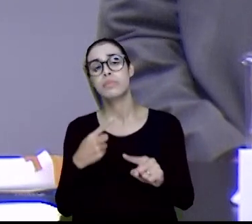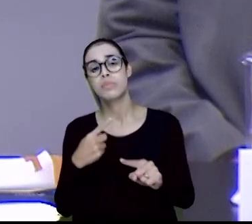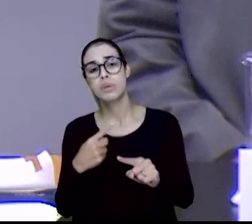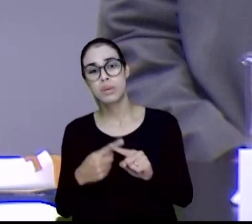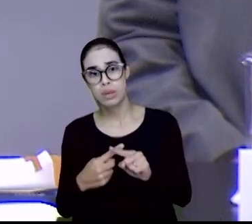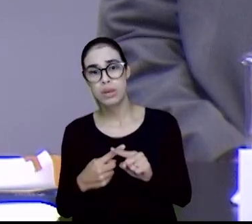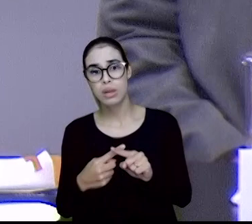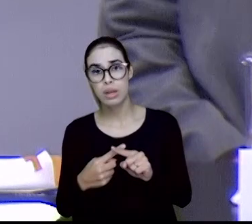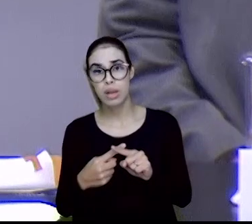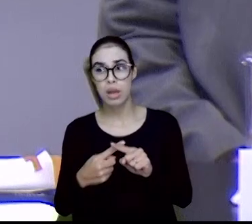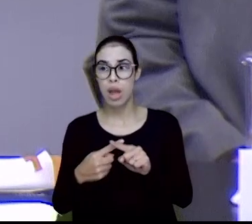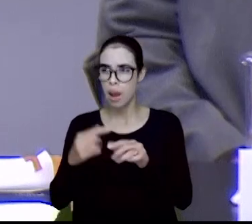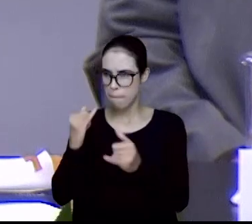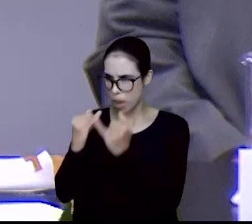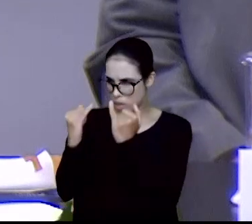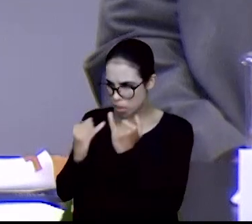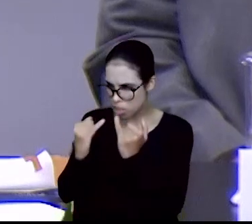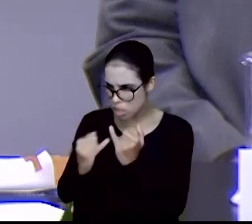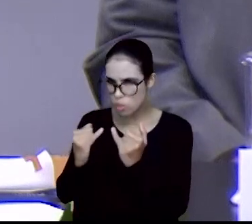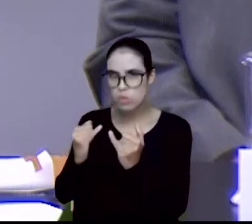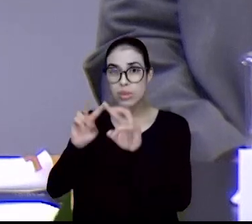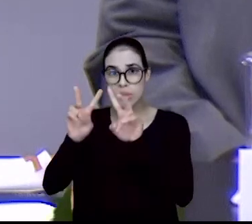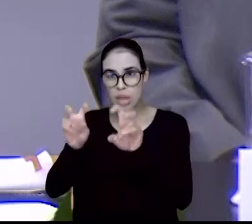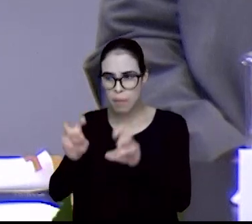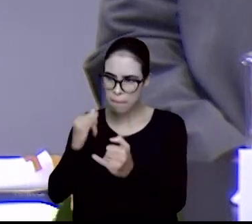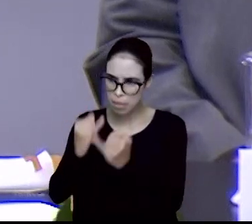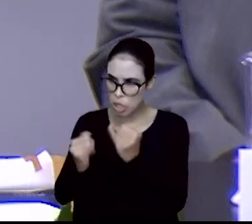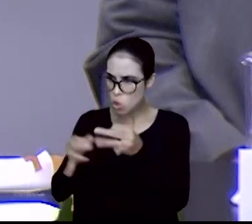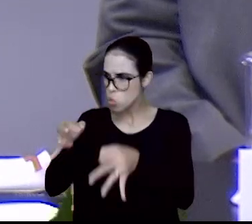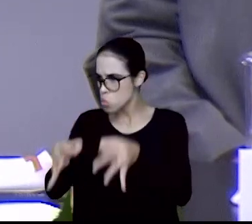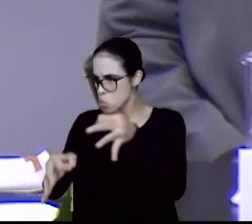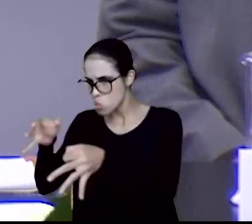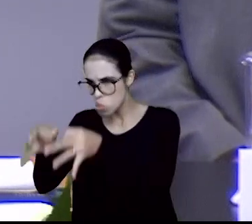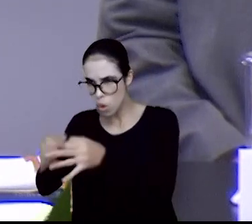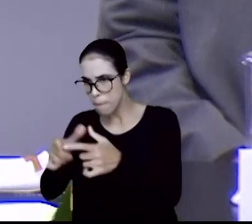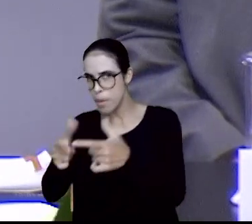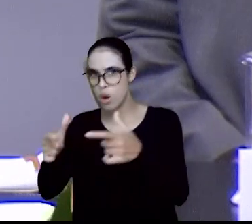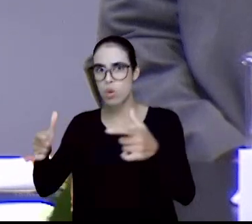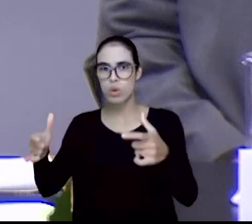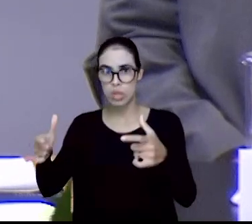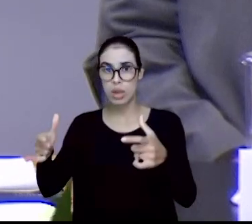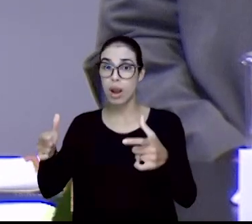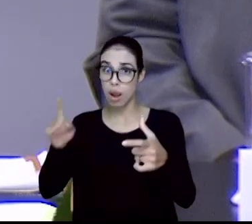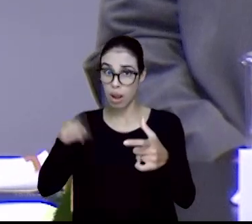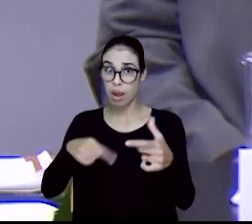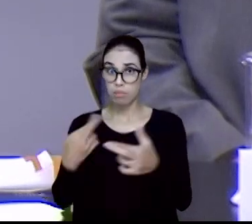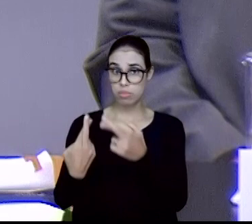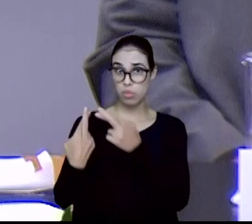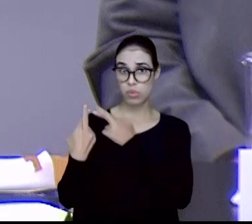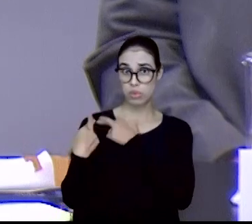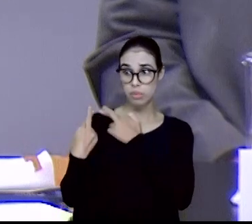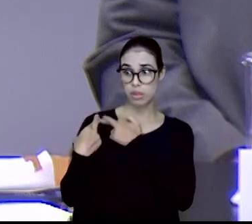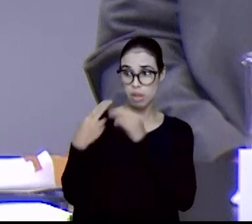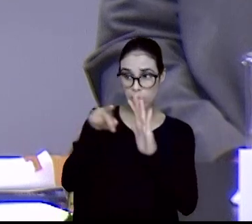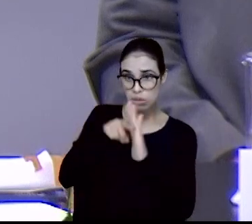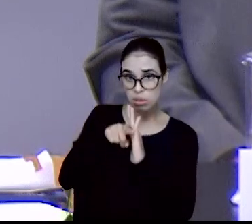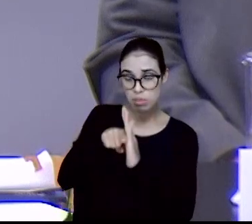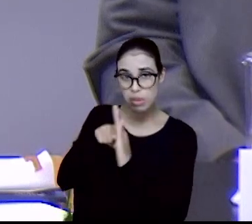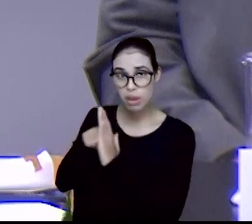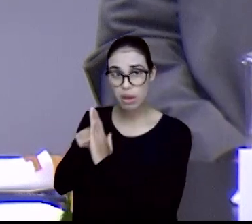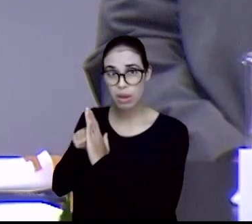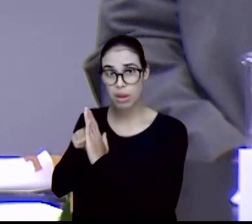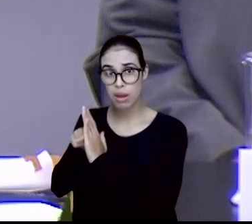judicial, porque o dever de motivação, o dever de fundamentação, que é um dos deveres essenciais de um juiz, ele fica